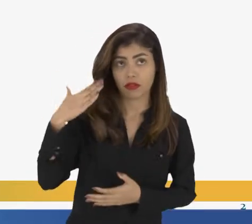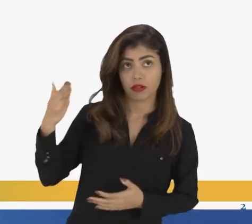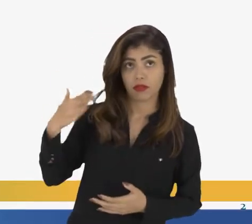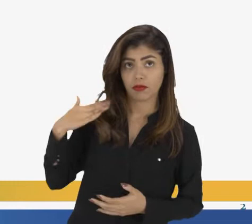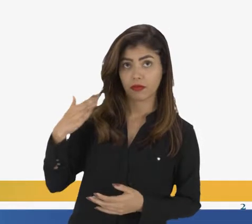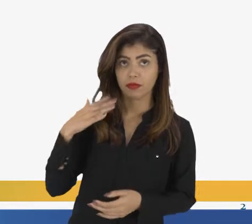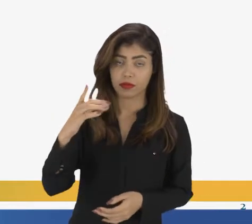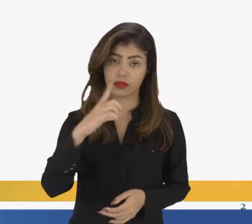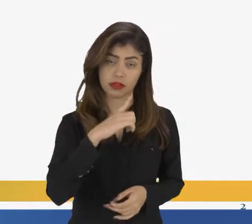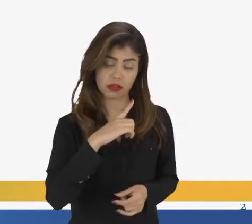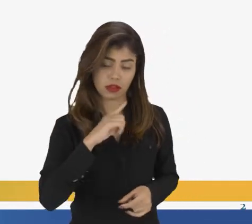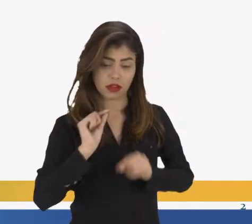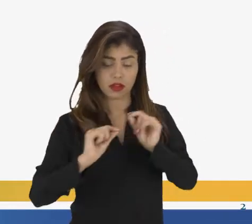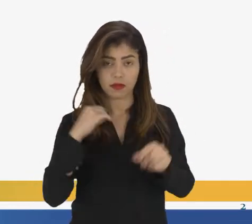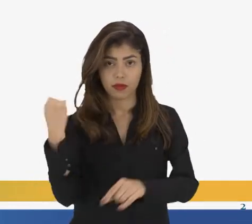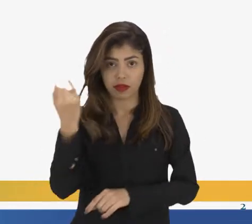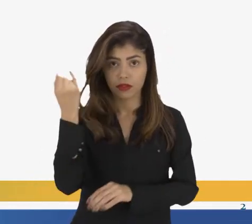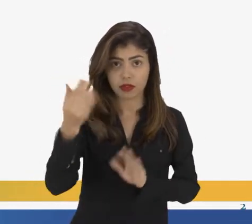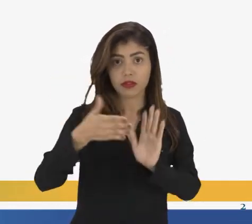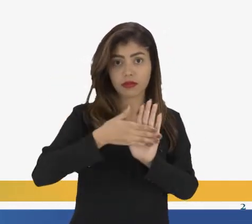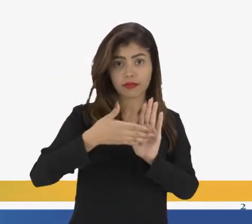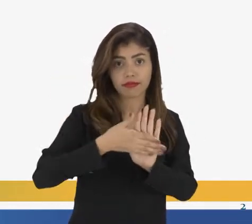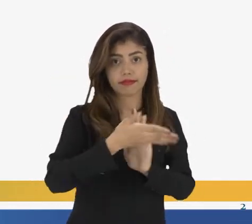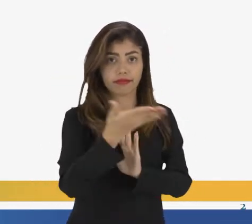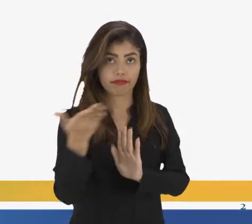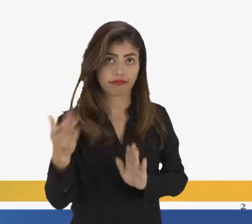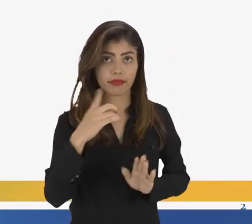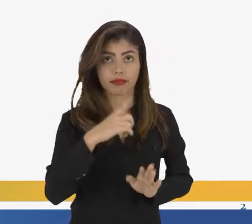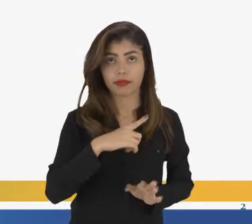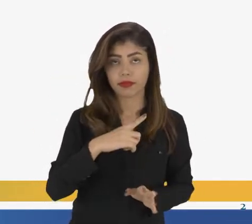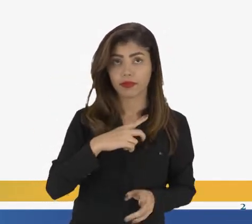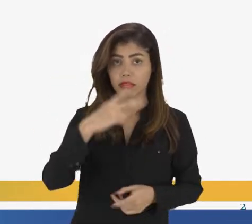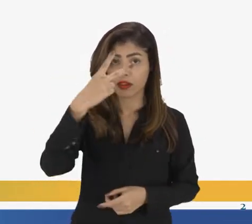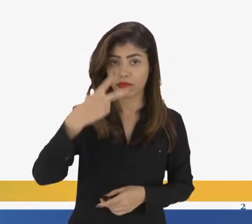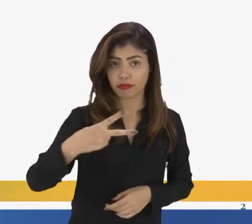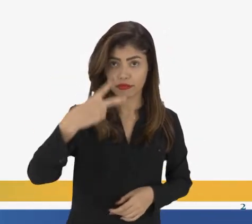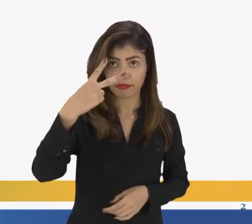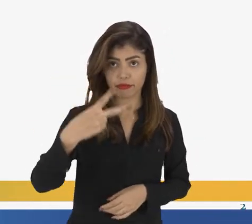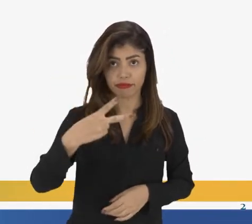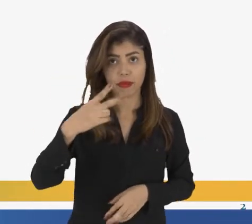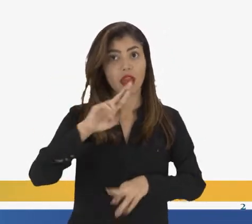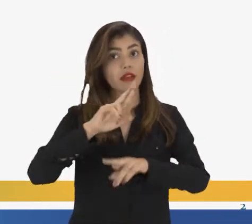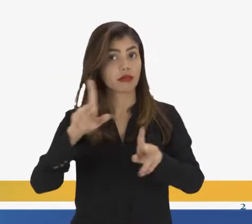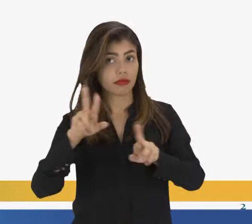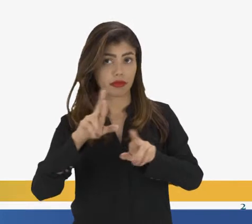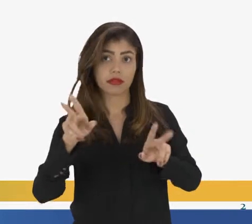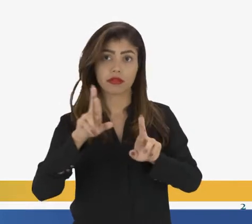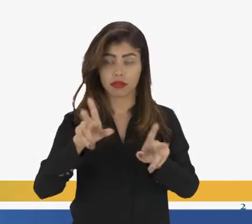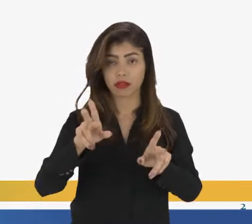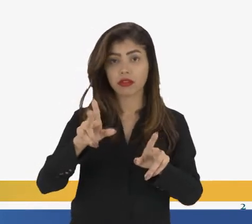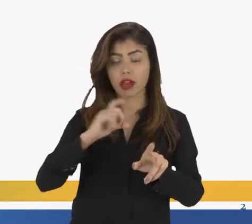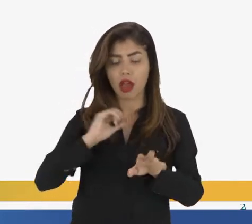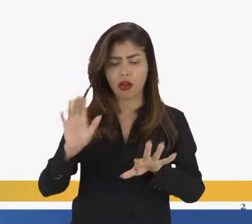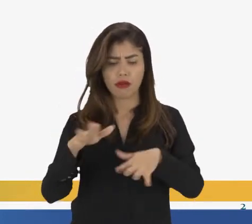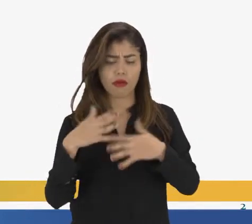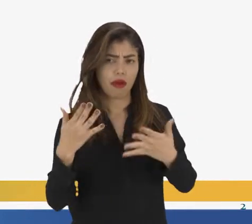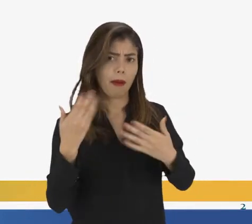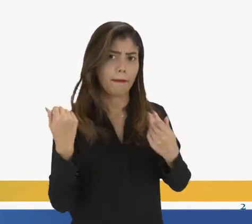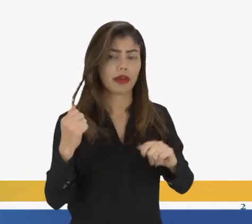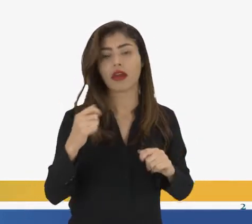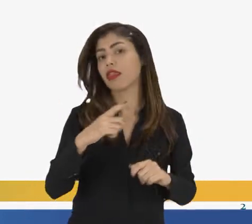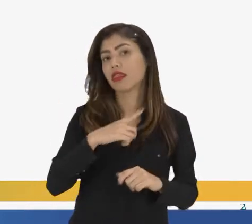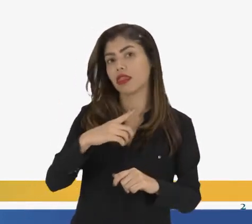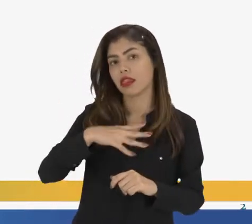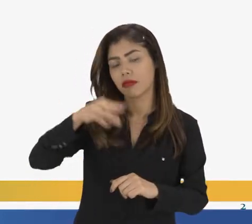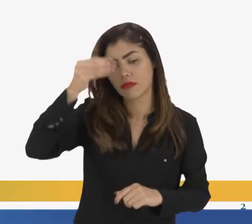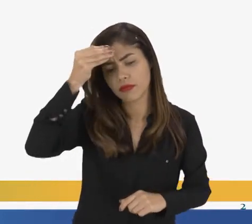calor, é importante frisar para vocês que existem duas situações distintas nas quais nós